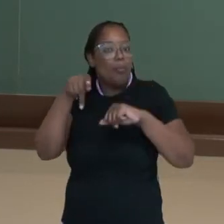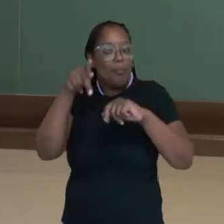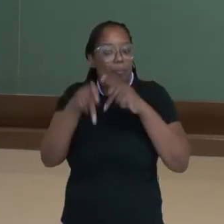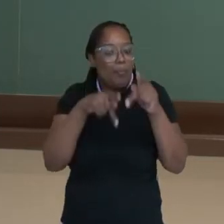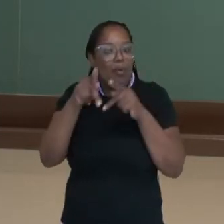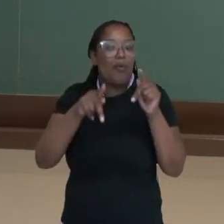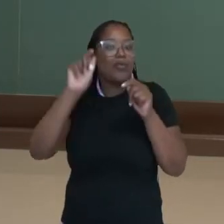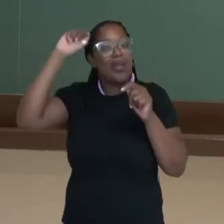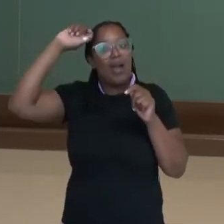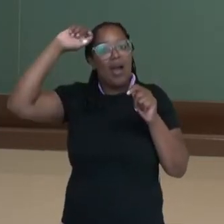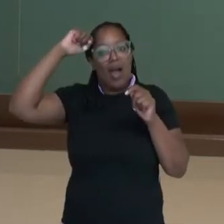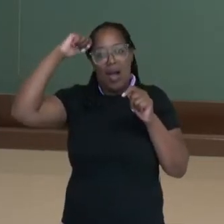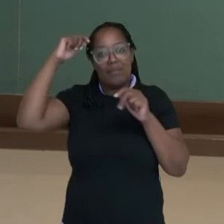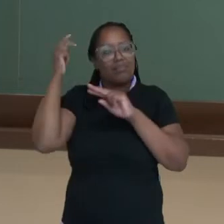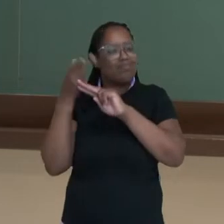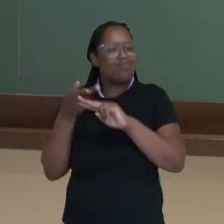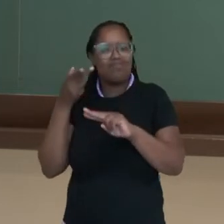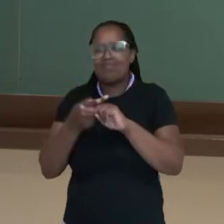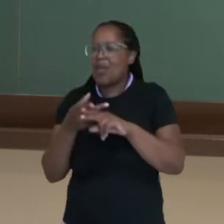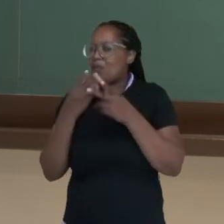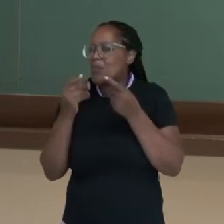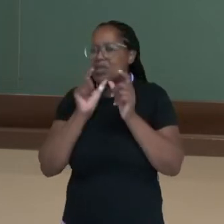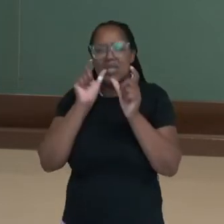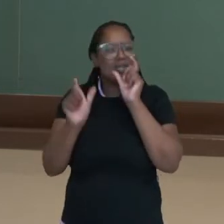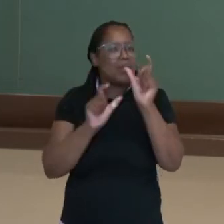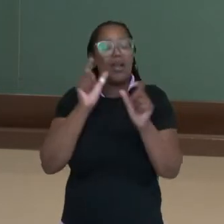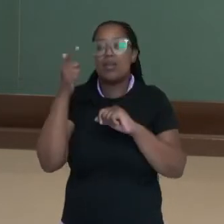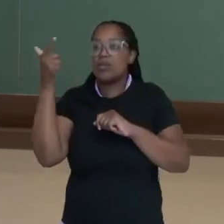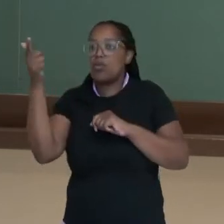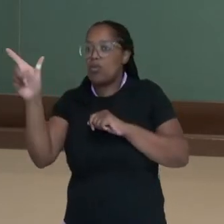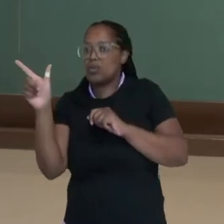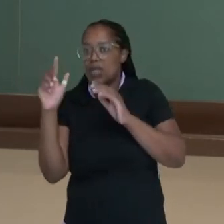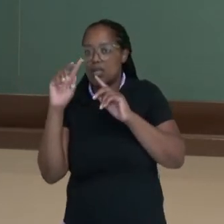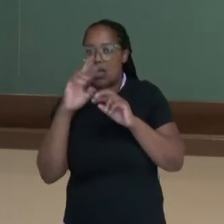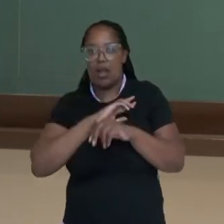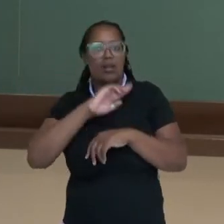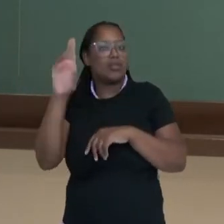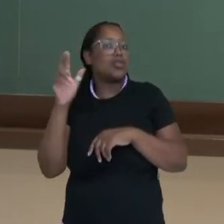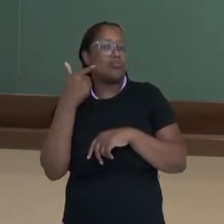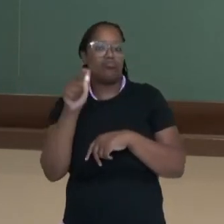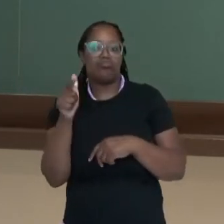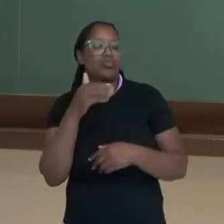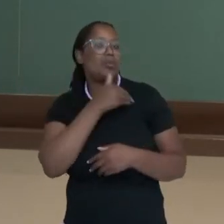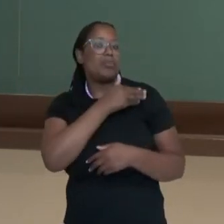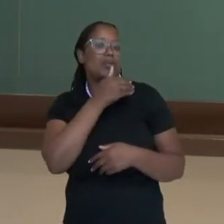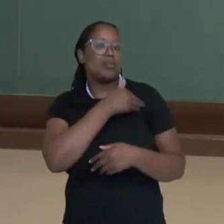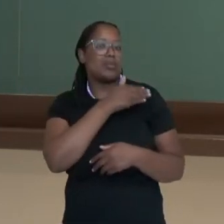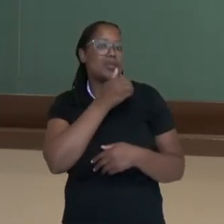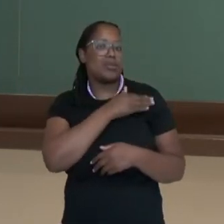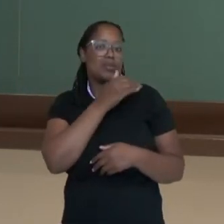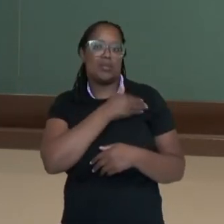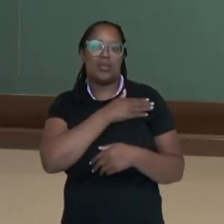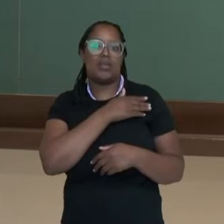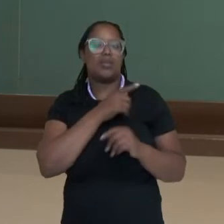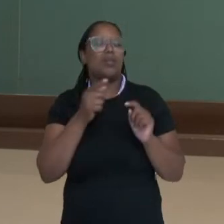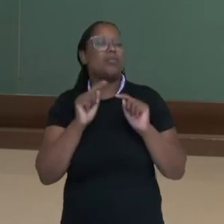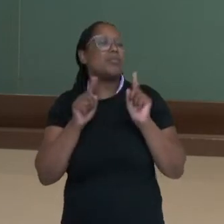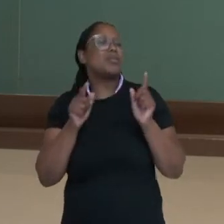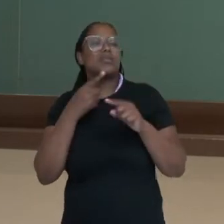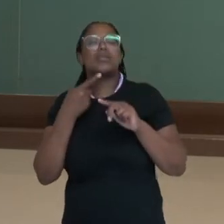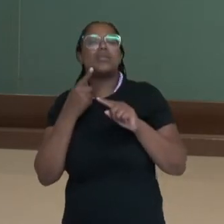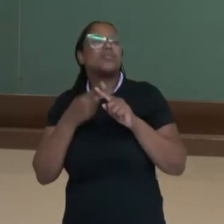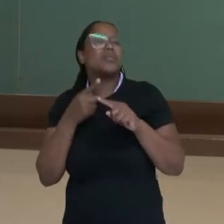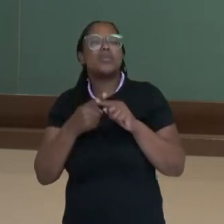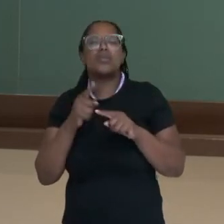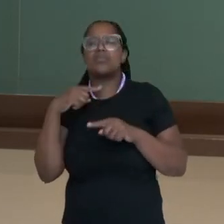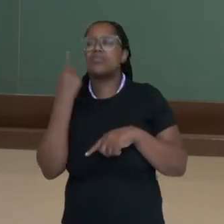instrumentos outros que são utilizados em outras religiões não tem nenhum preconceito em relação a eles? Por que a gente fala música